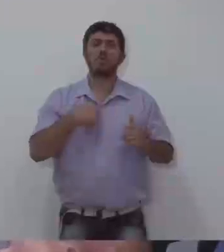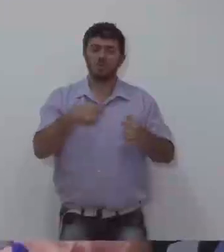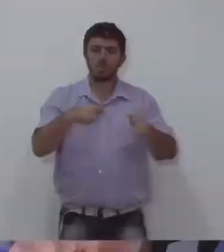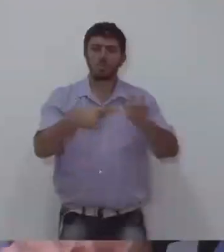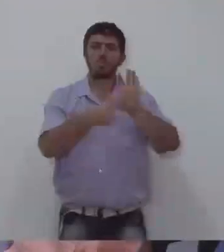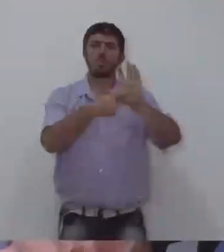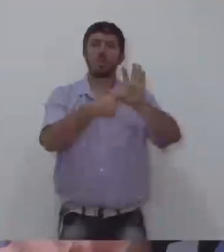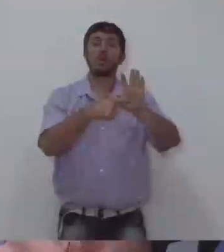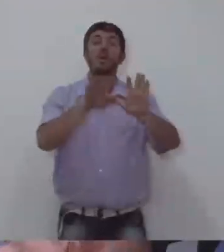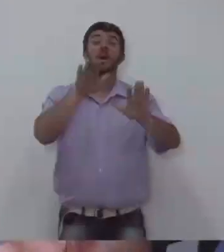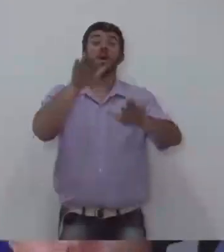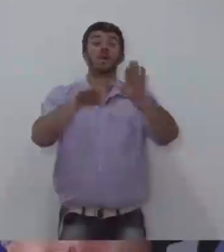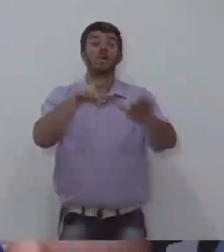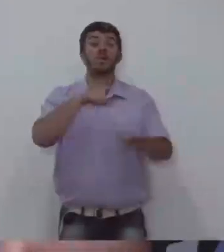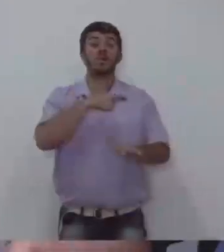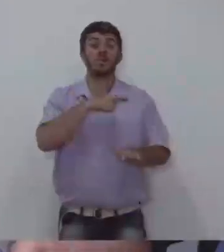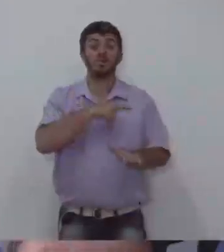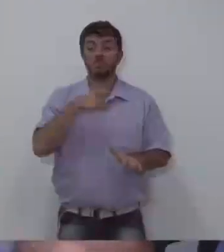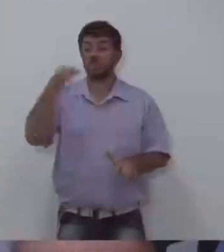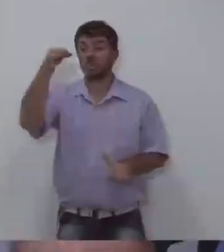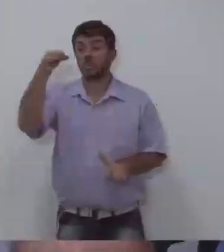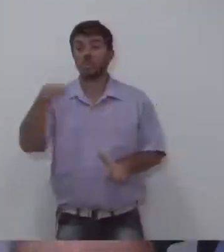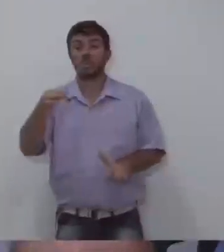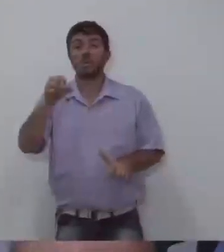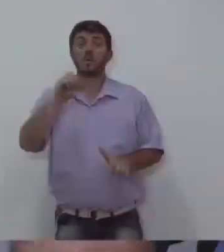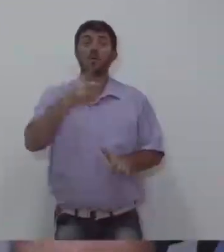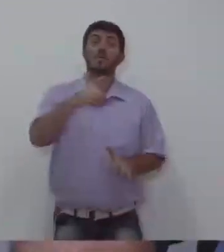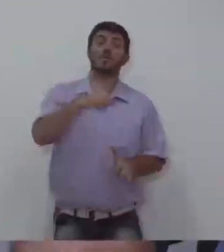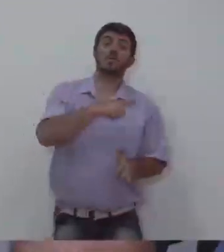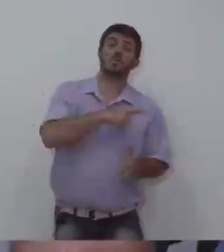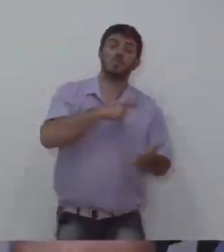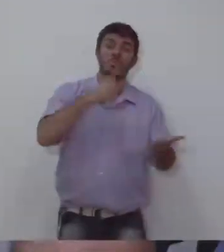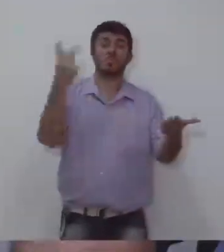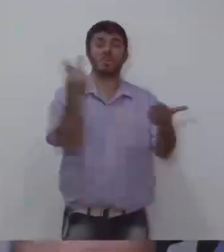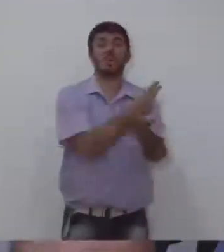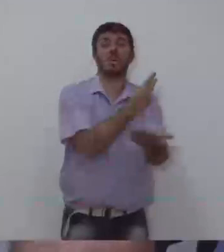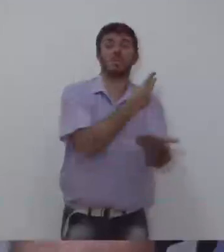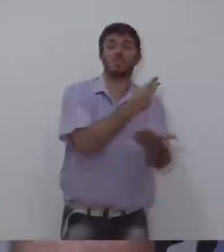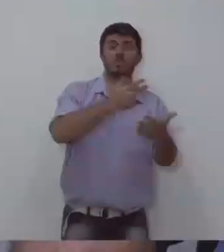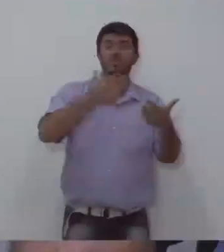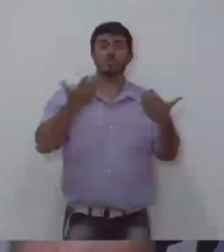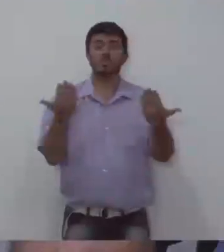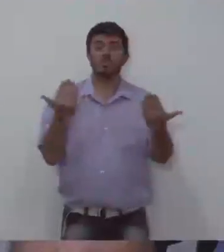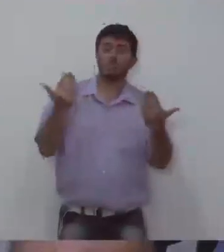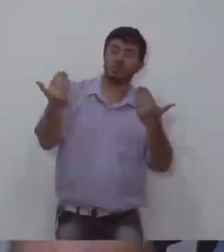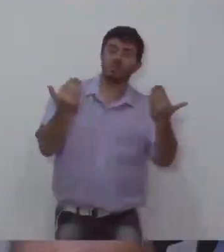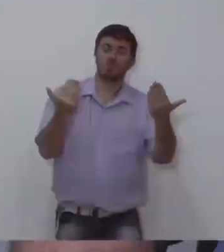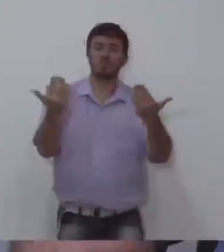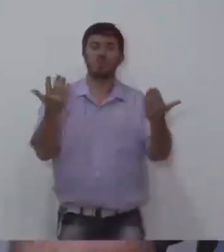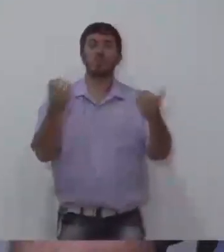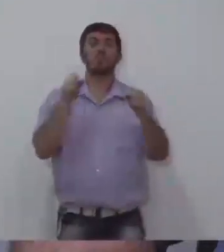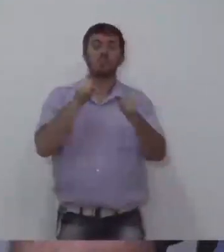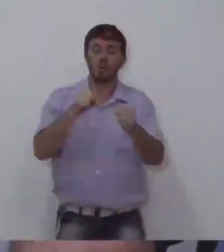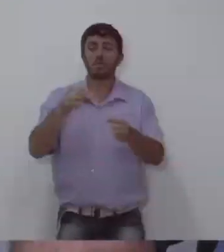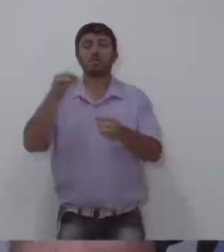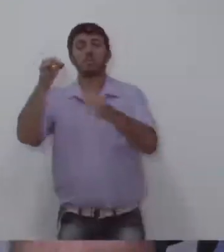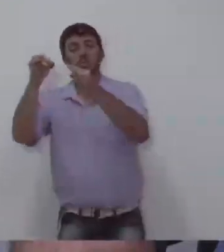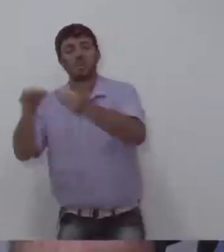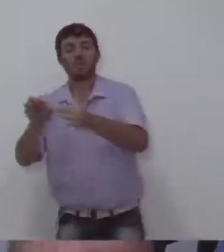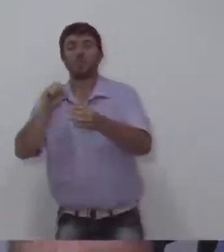é correto o posicionamento. Pode ser que outros acreditam que seja equivocado